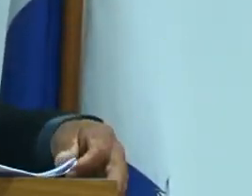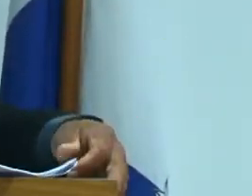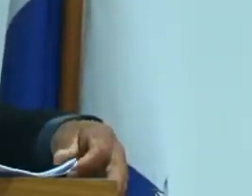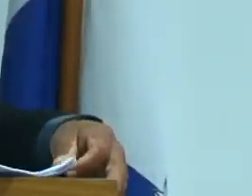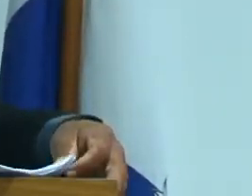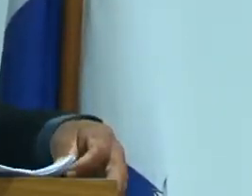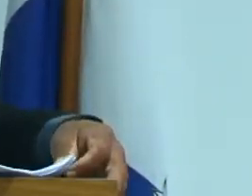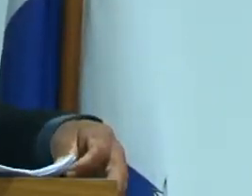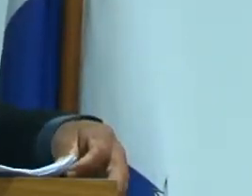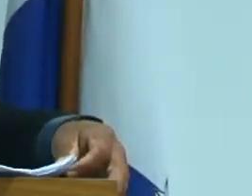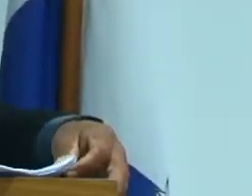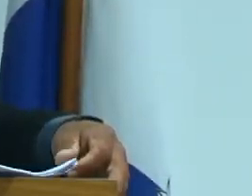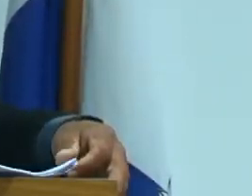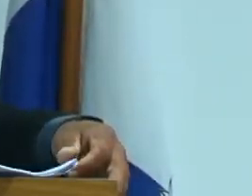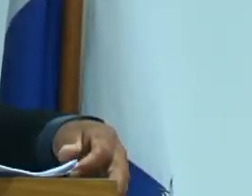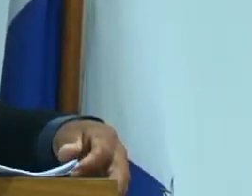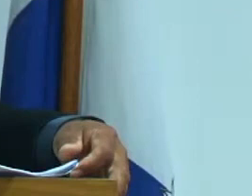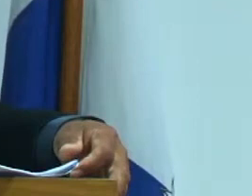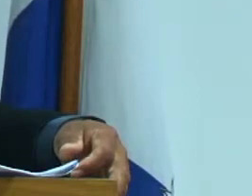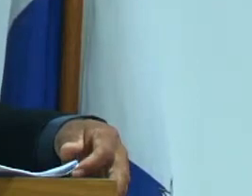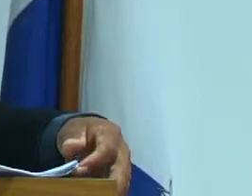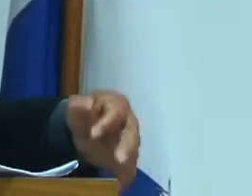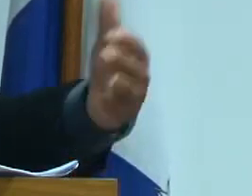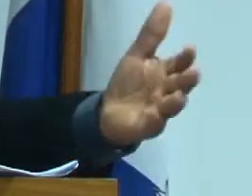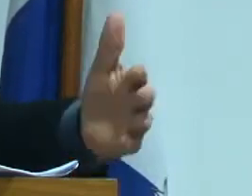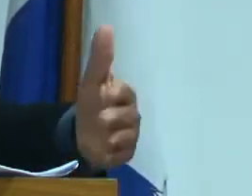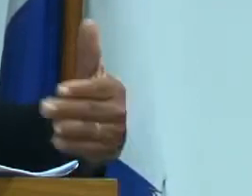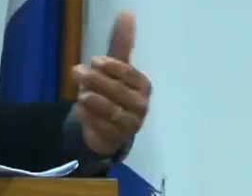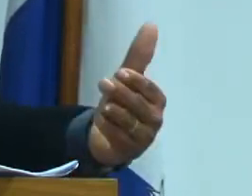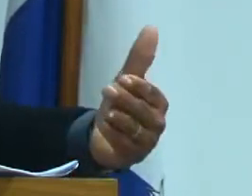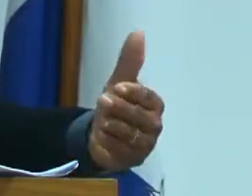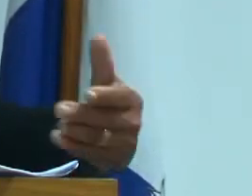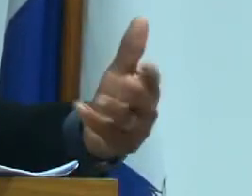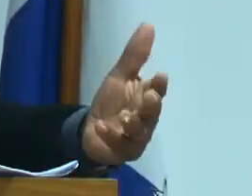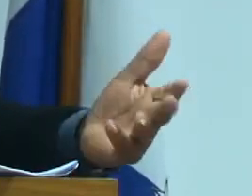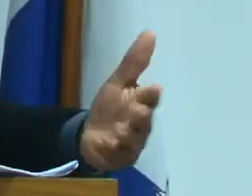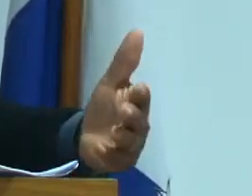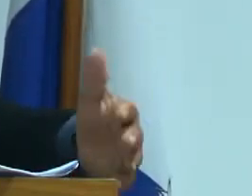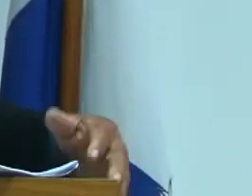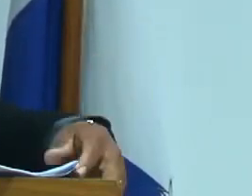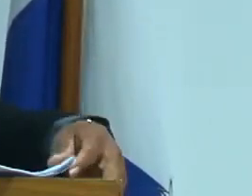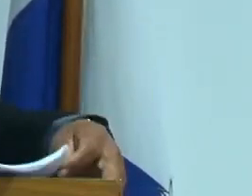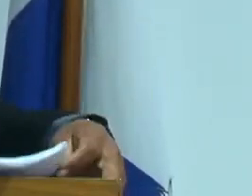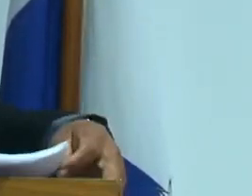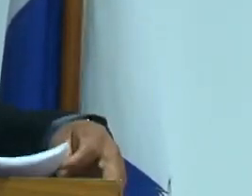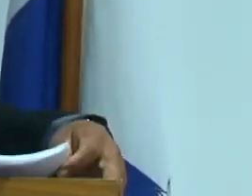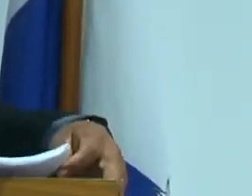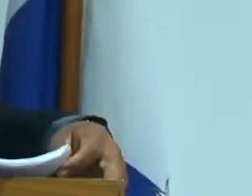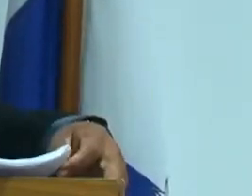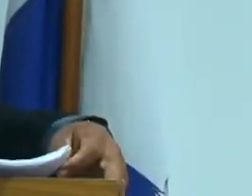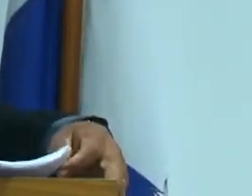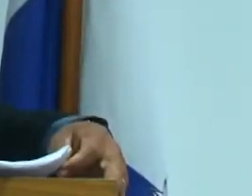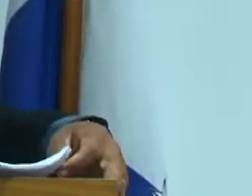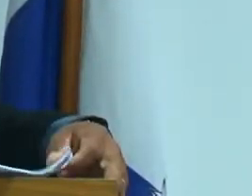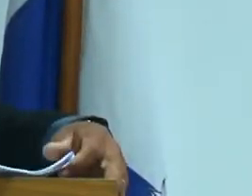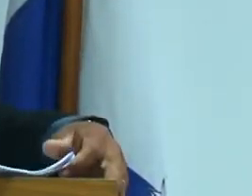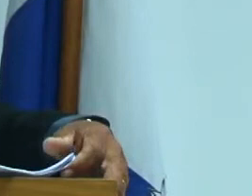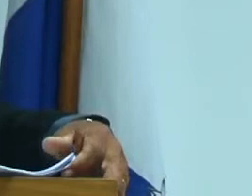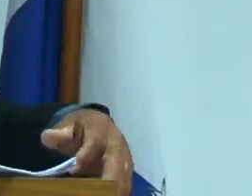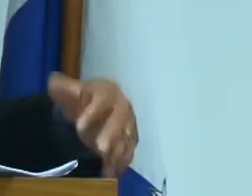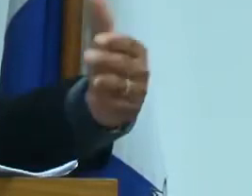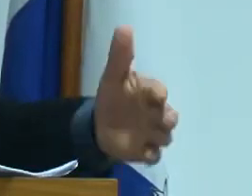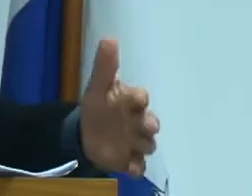juventude, atendendo às necessidades dele, esclarecendo sobre assunto também, sobre o perigo das